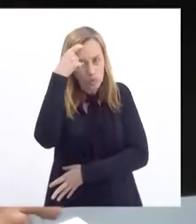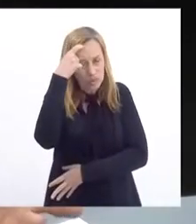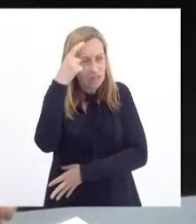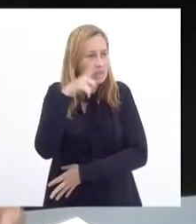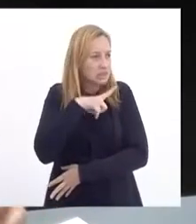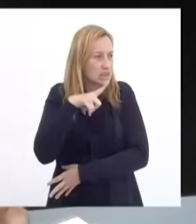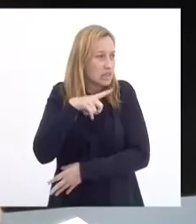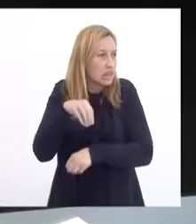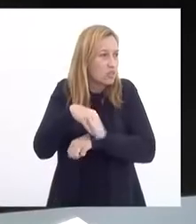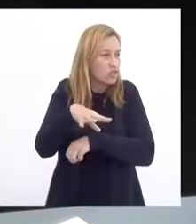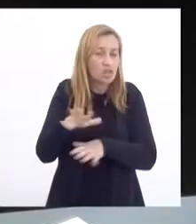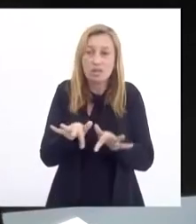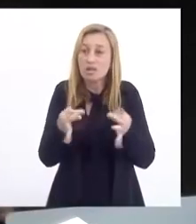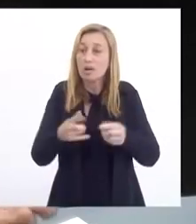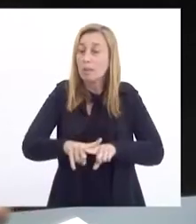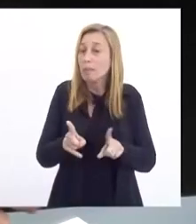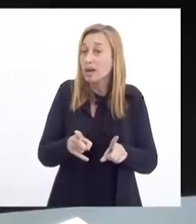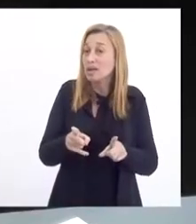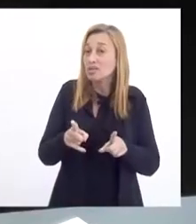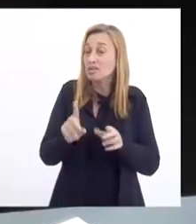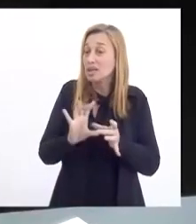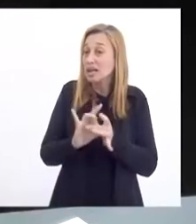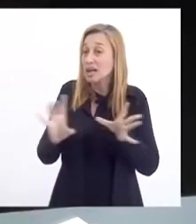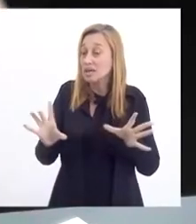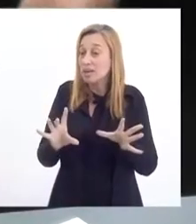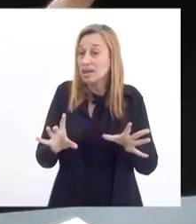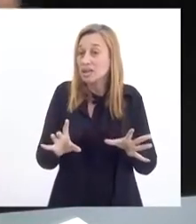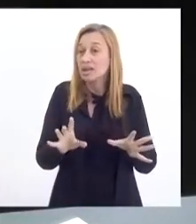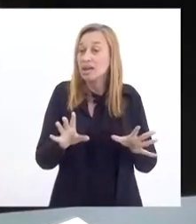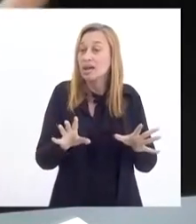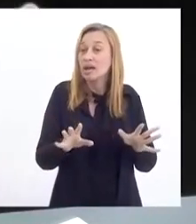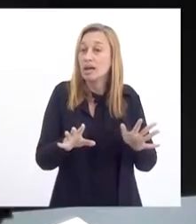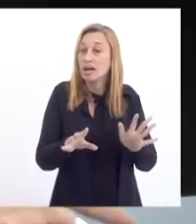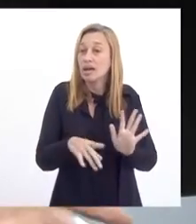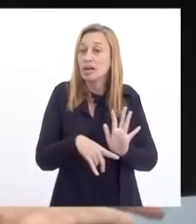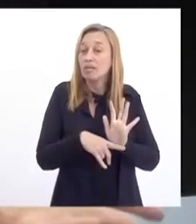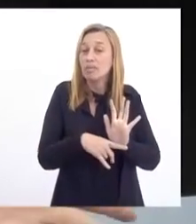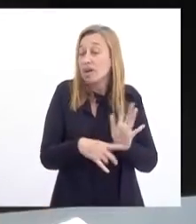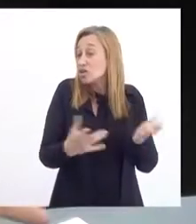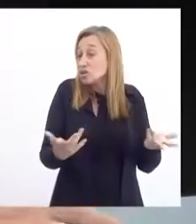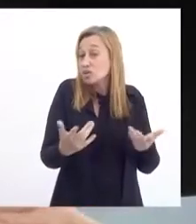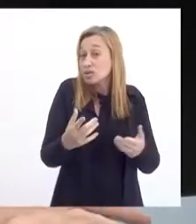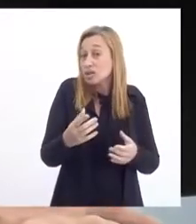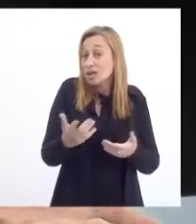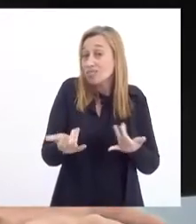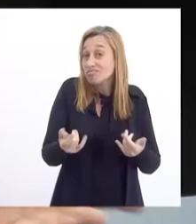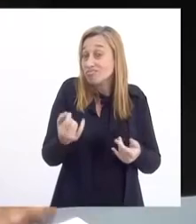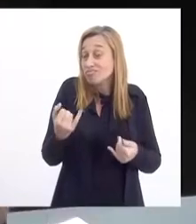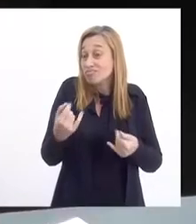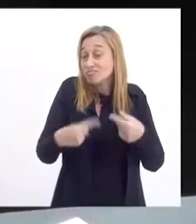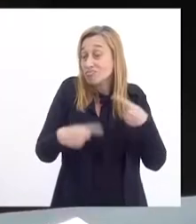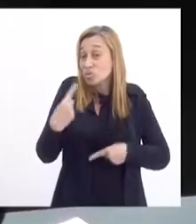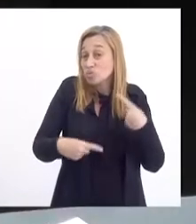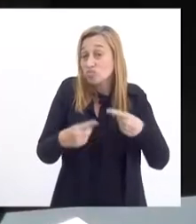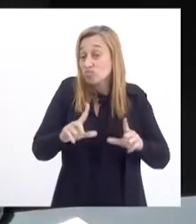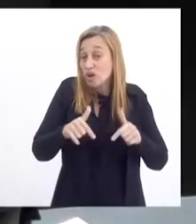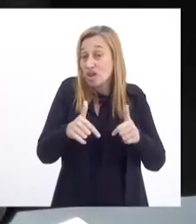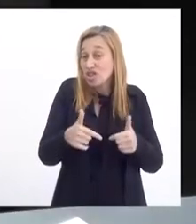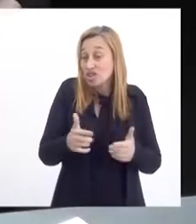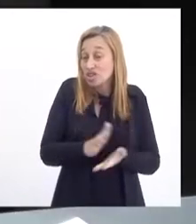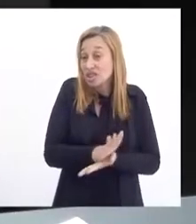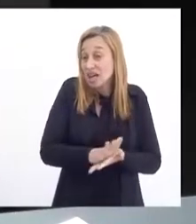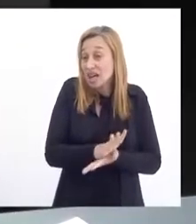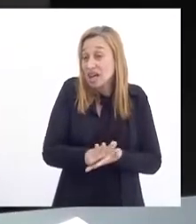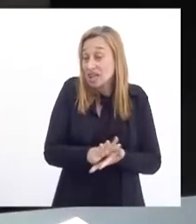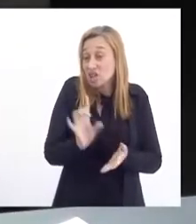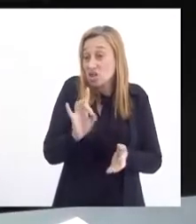indicação simples. Mas quando ele dá autorizativo, é para contemporizar com o jogo político, porque não tem efeito prático nenhum. Só o efeito